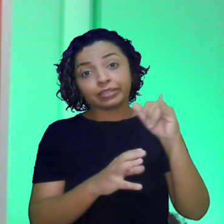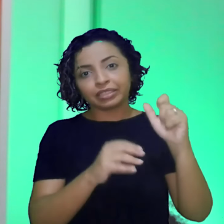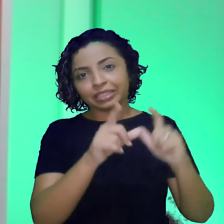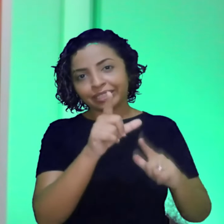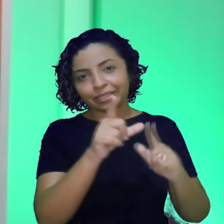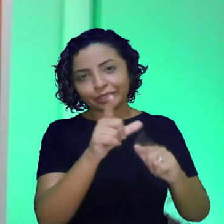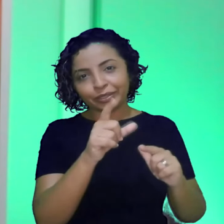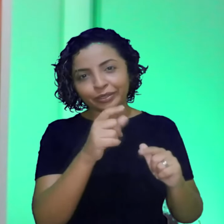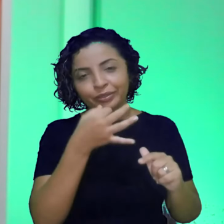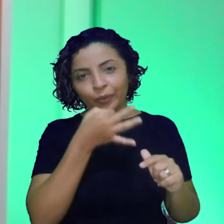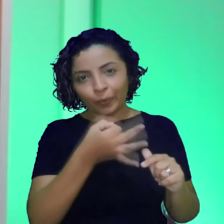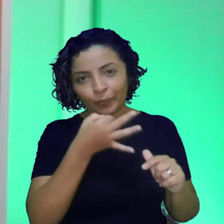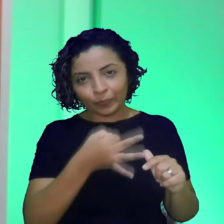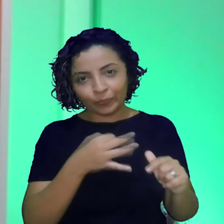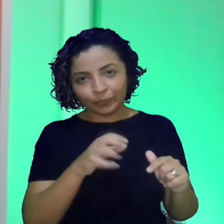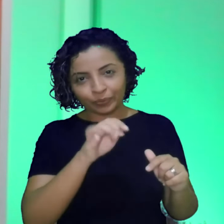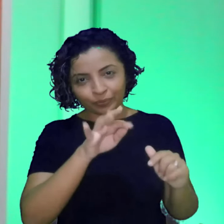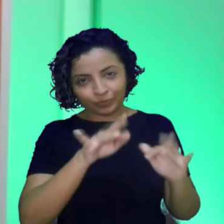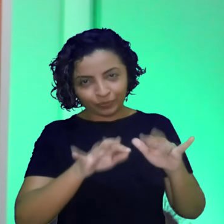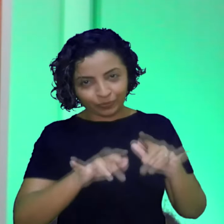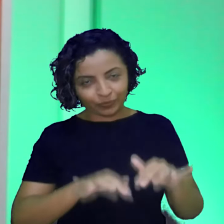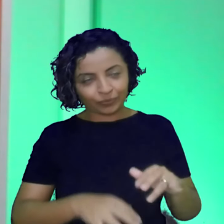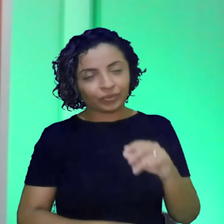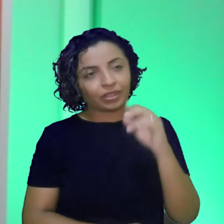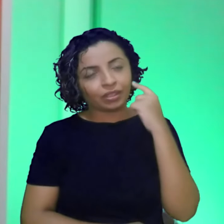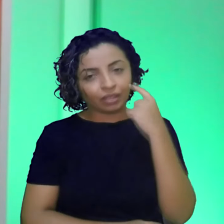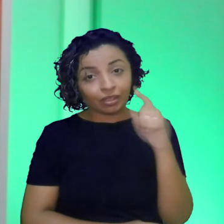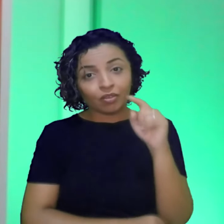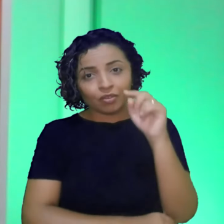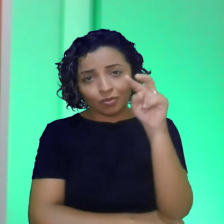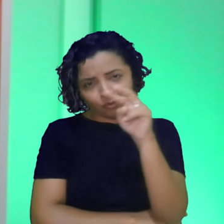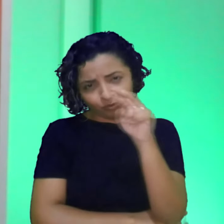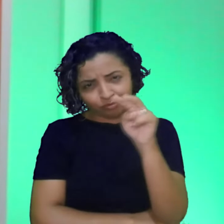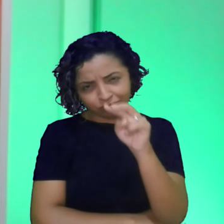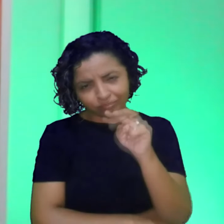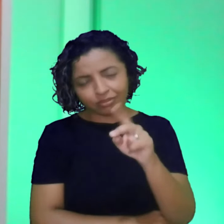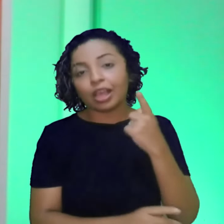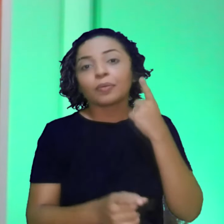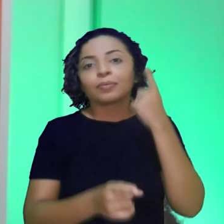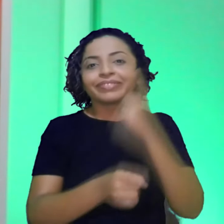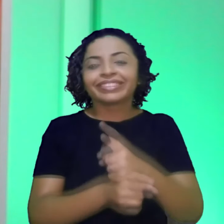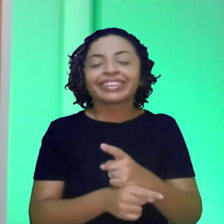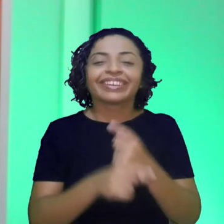fui nos comentários, que tinha uma infinidade de comentários. E me chamou a atenção...